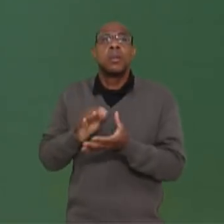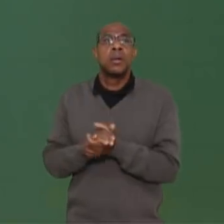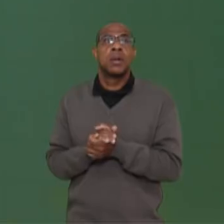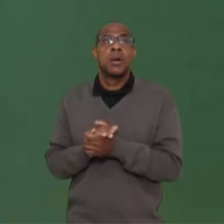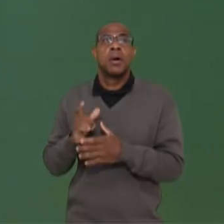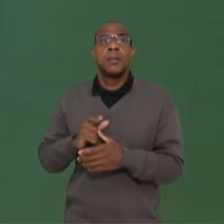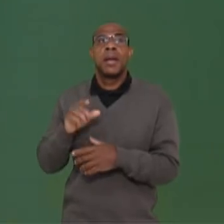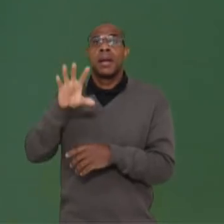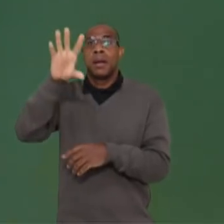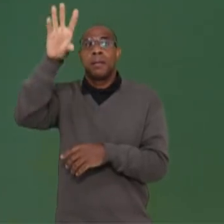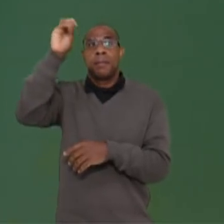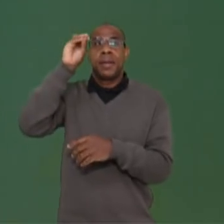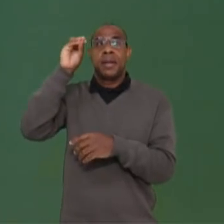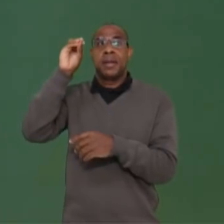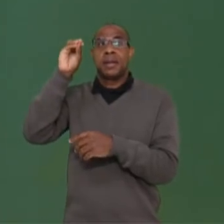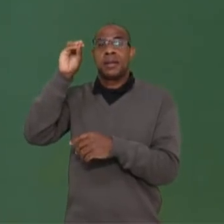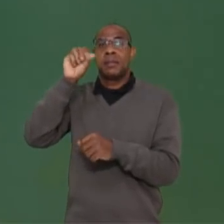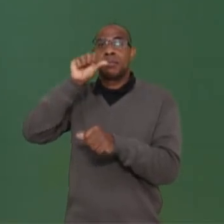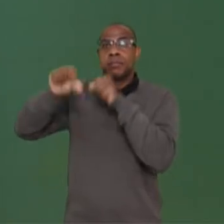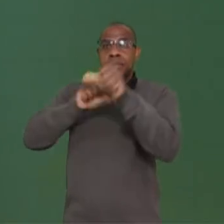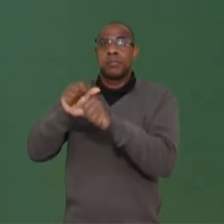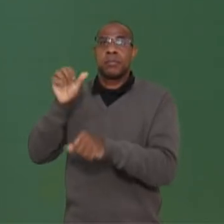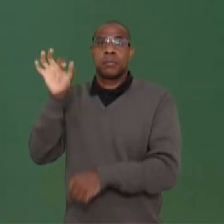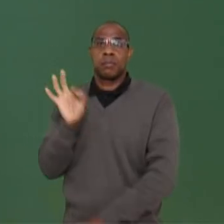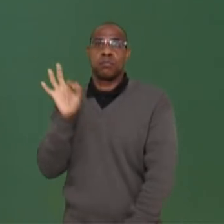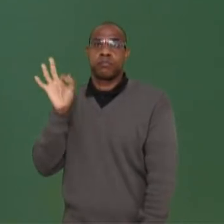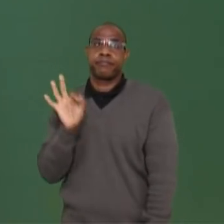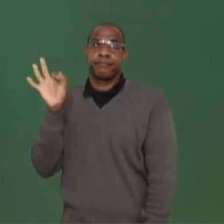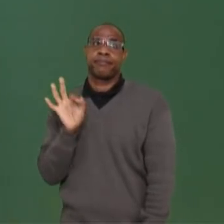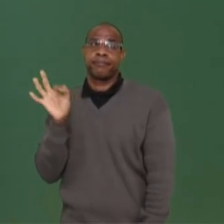a dízima periódica para transformar em porcentagem.